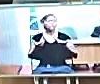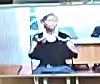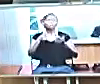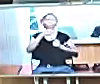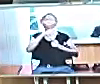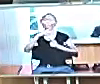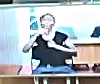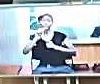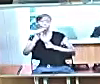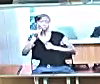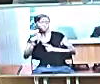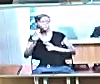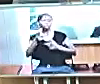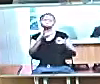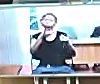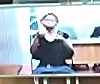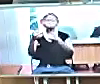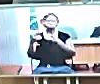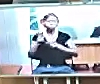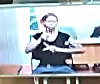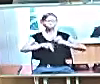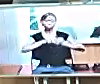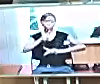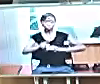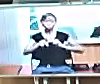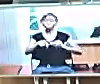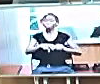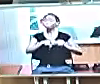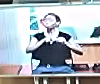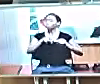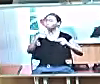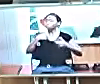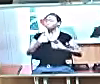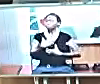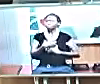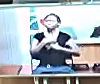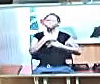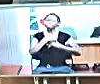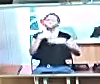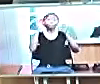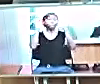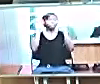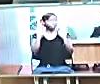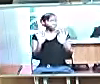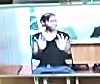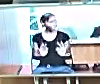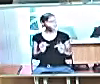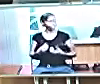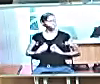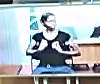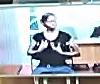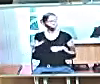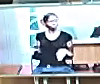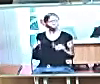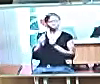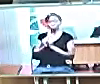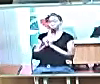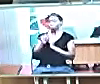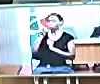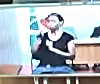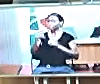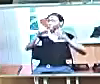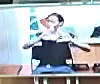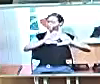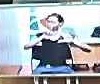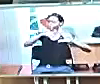bpg ouvindo as pessoas então eu me sinto feliz de estar aqui ao seu lado nesta casa